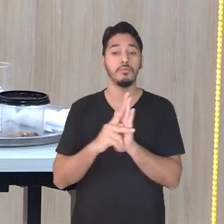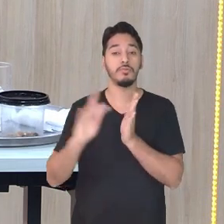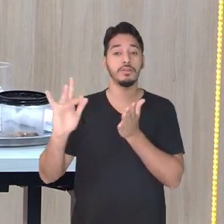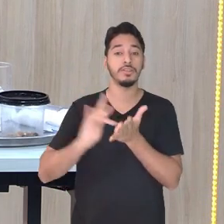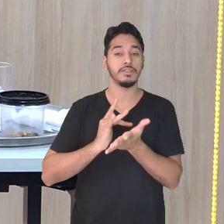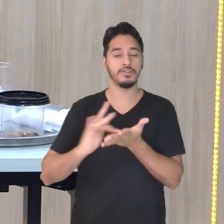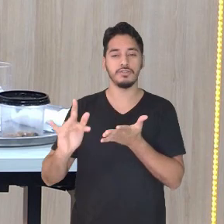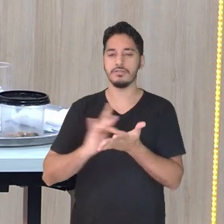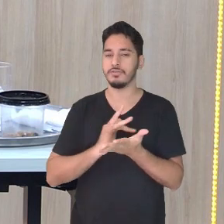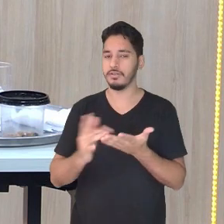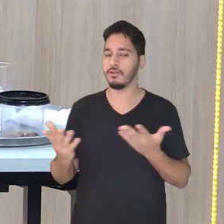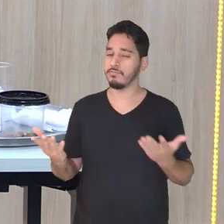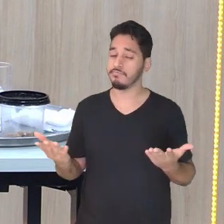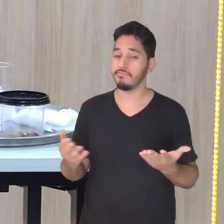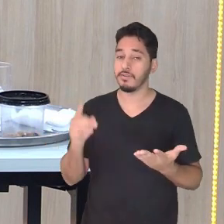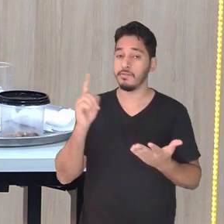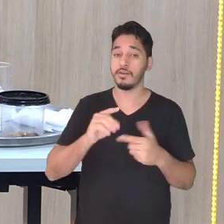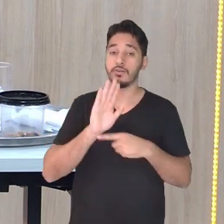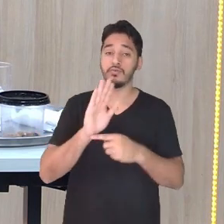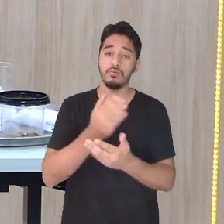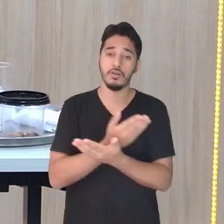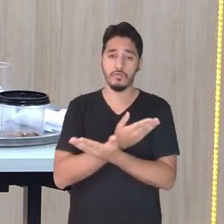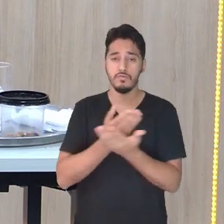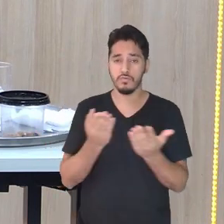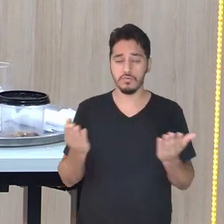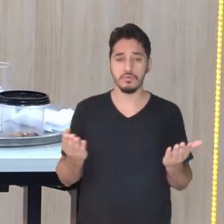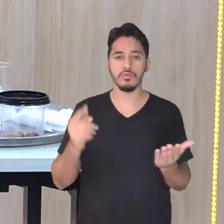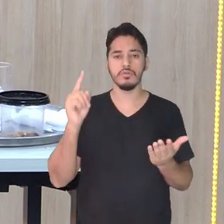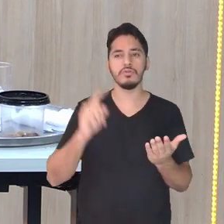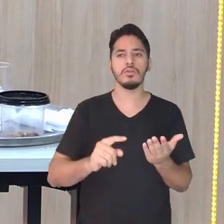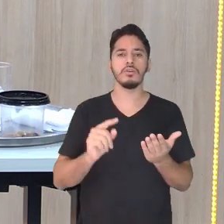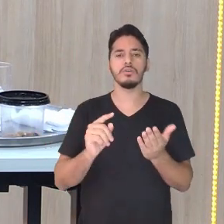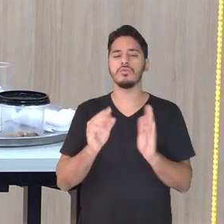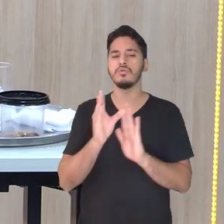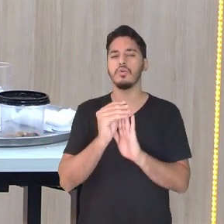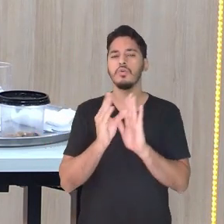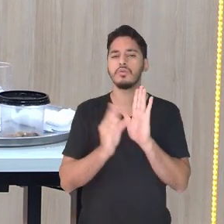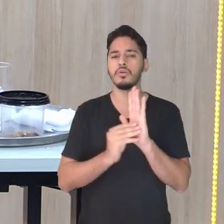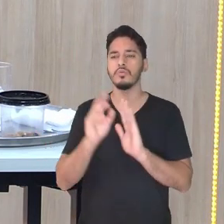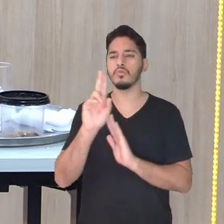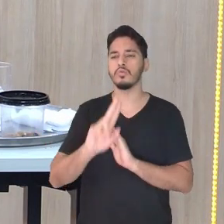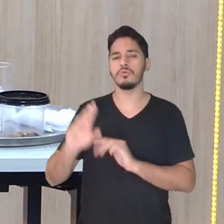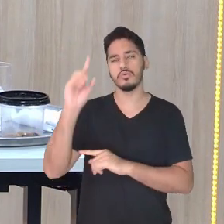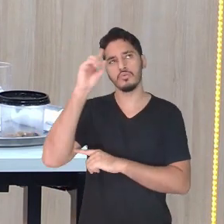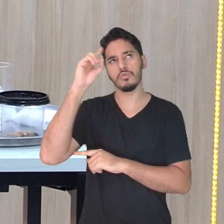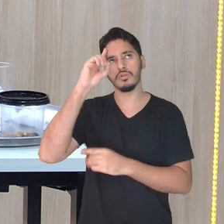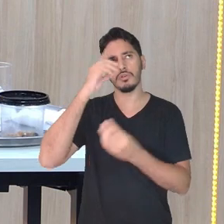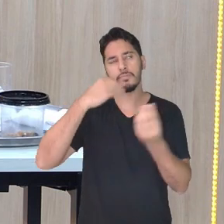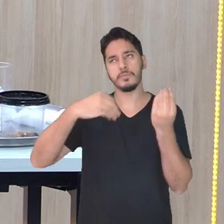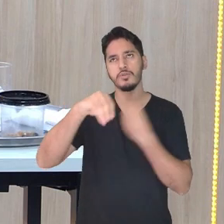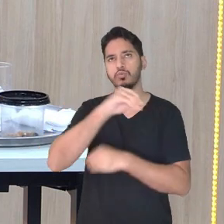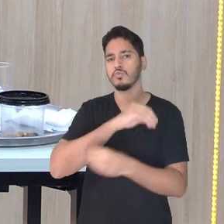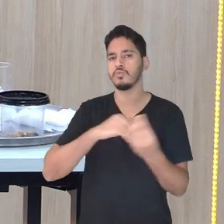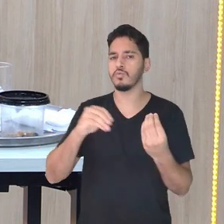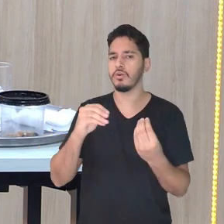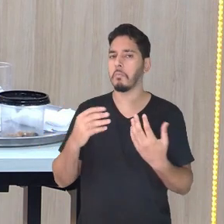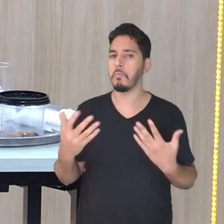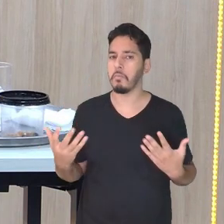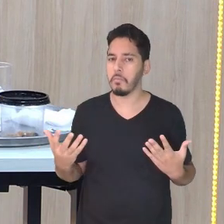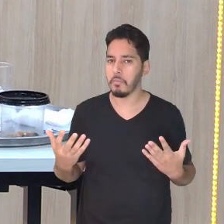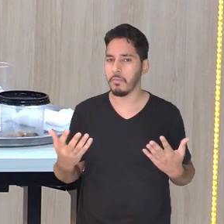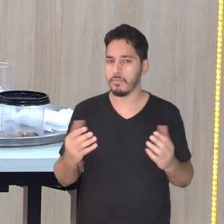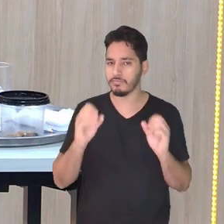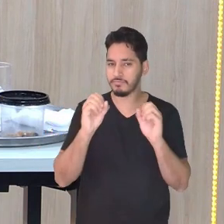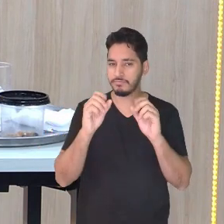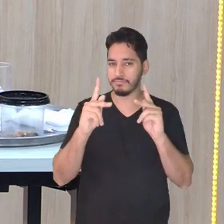Digitais, né, para ajudar vocês neste conteúdo, o uso cotidiano de misturas.